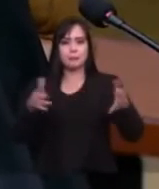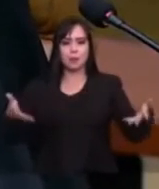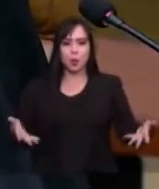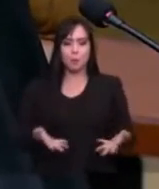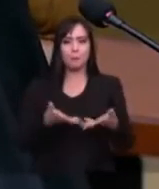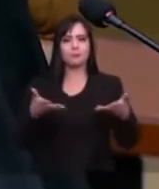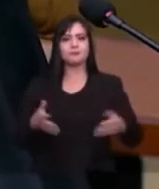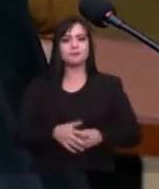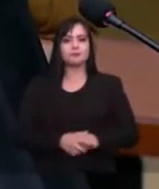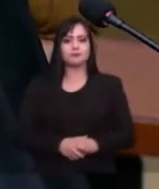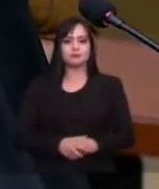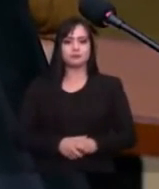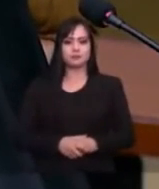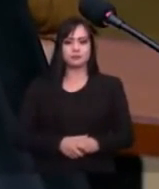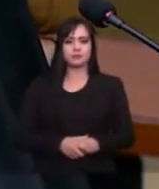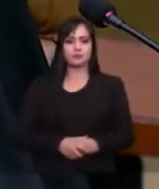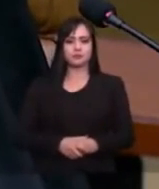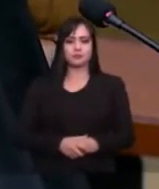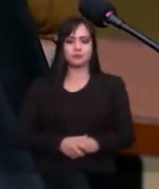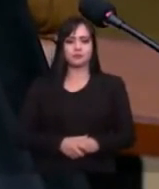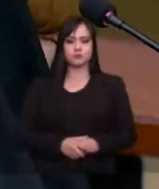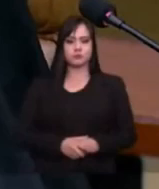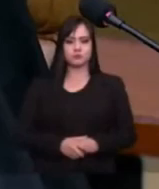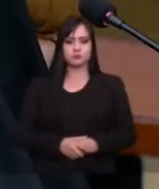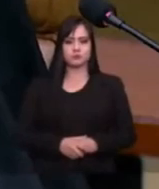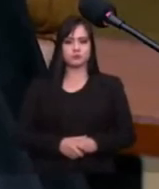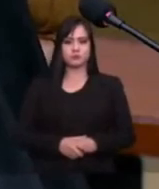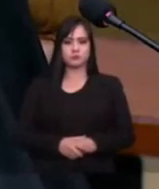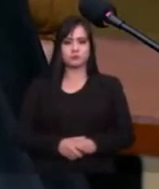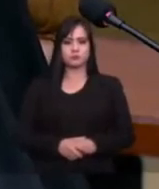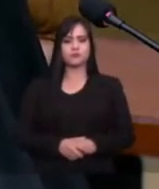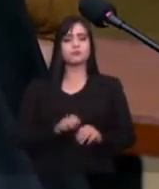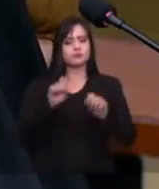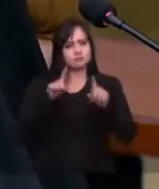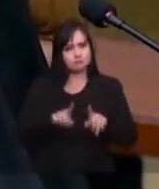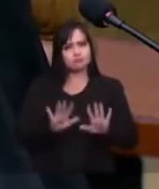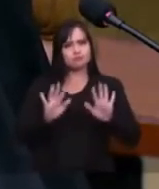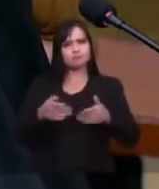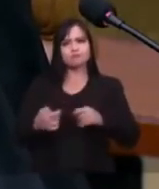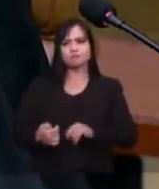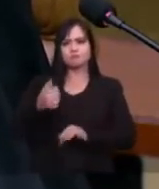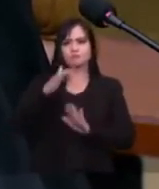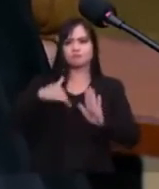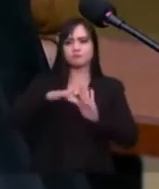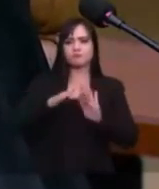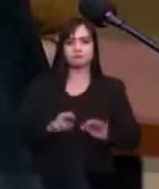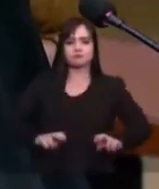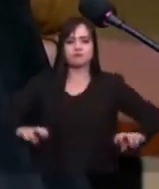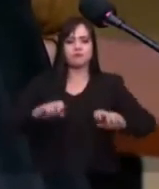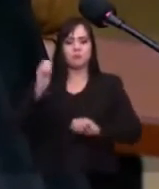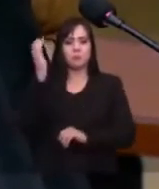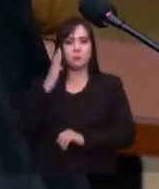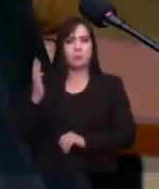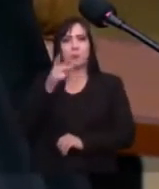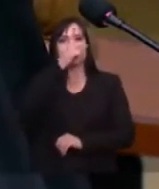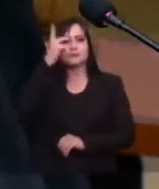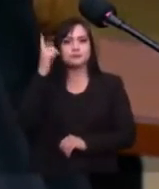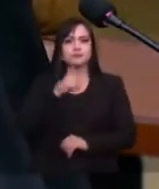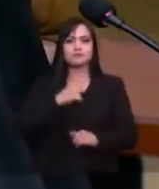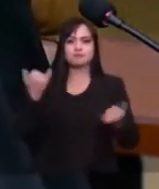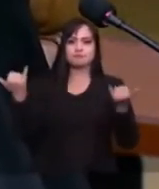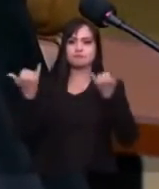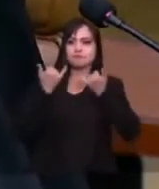harmonia, né? E composto que é, como quase todos os colegiados no Brasil, de pessoas